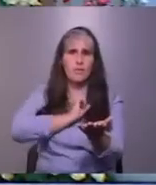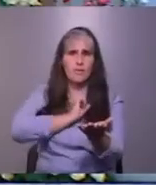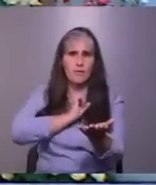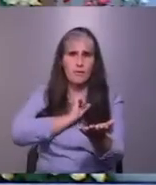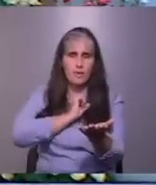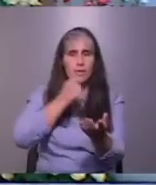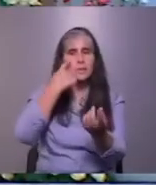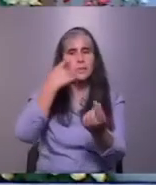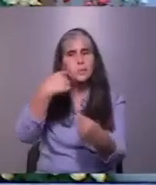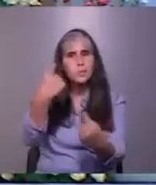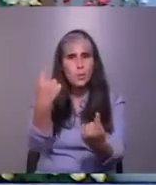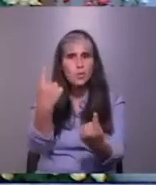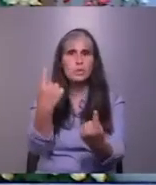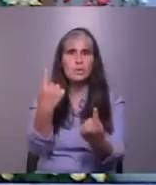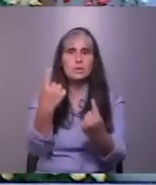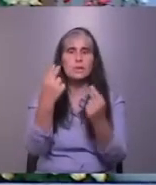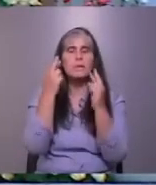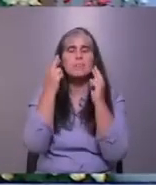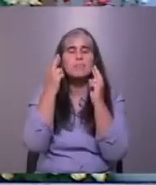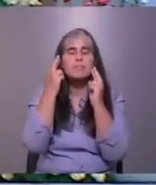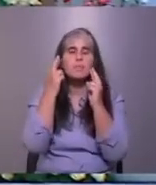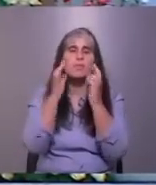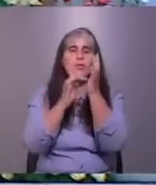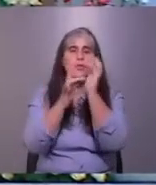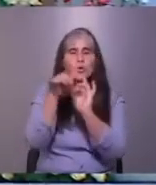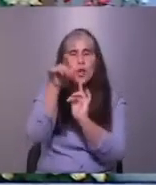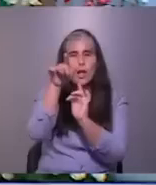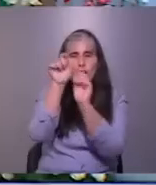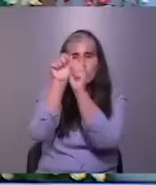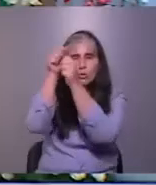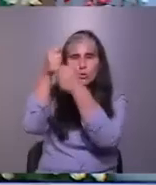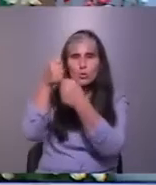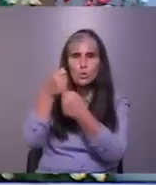manifesta o desejo de estar com Jesus escondido em adoração.